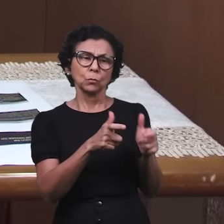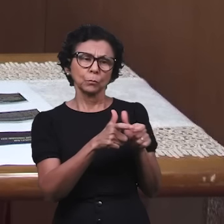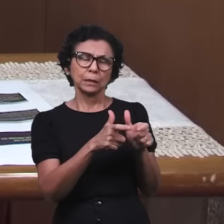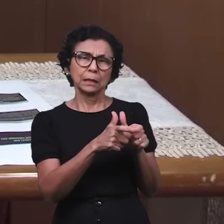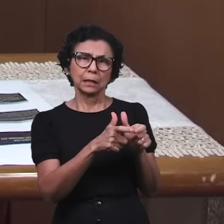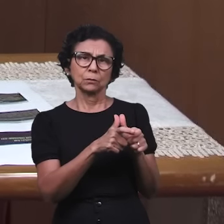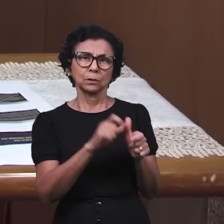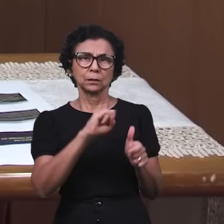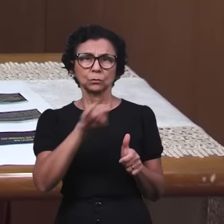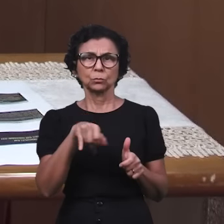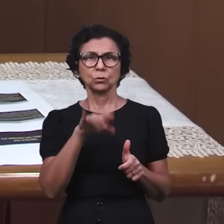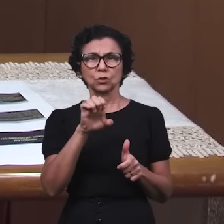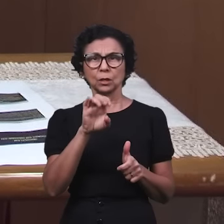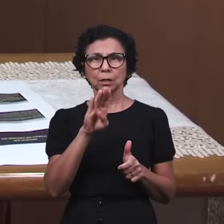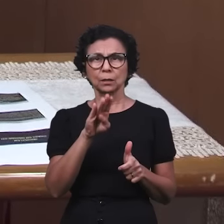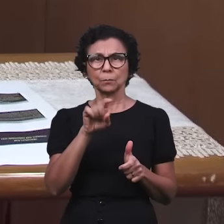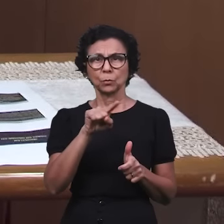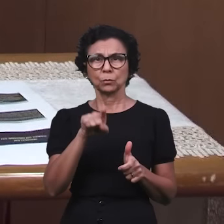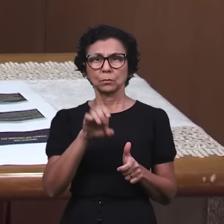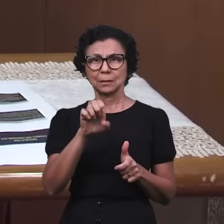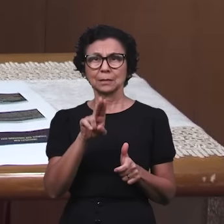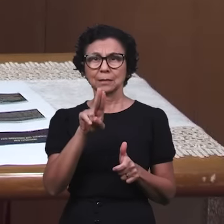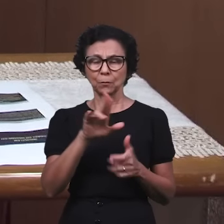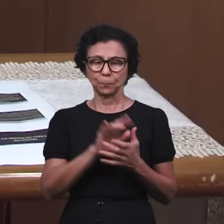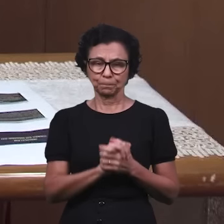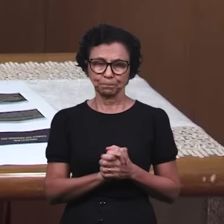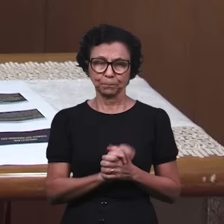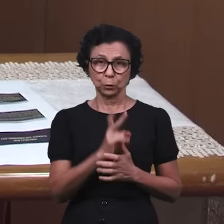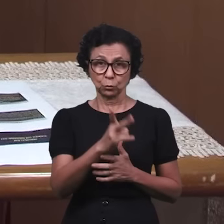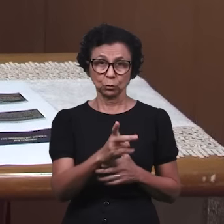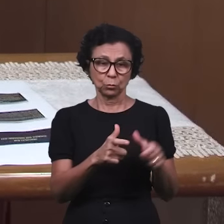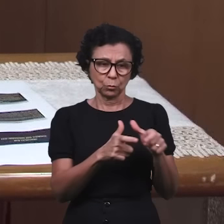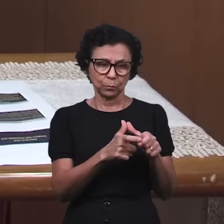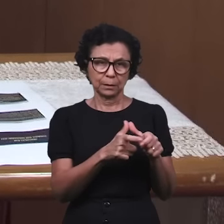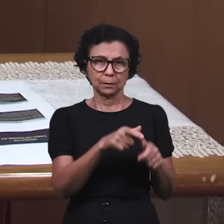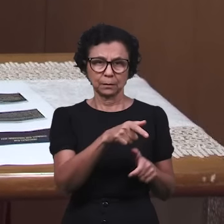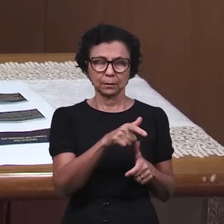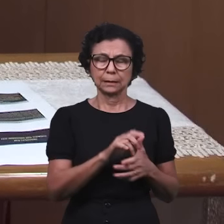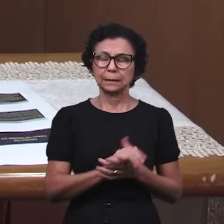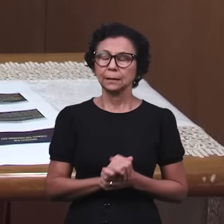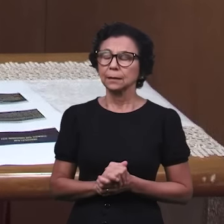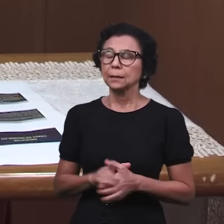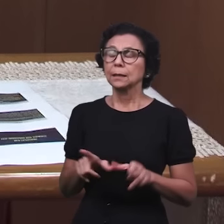da fortaleza. Depois a tribo de Judá, narrado isso